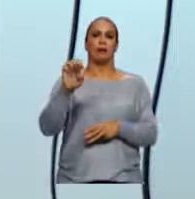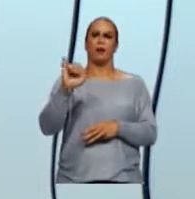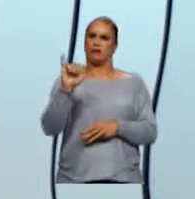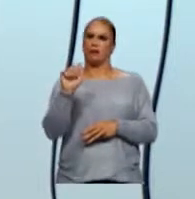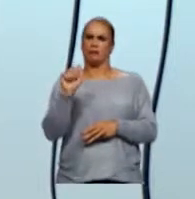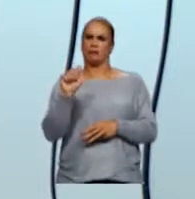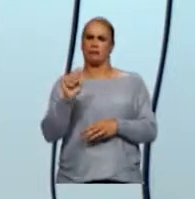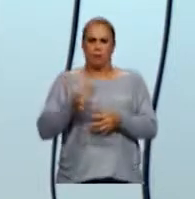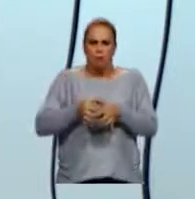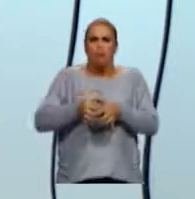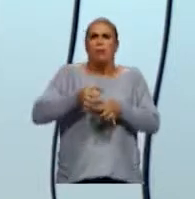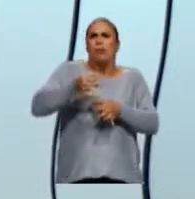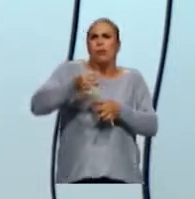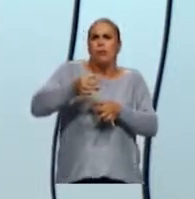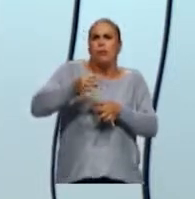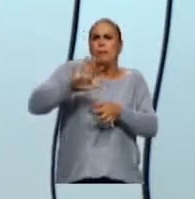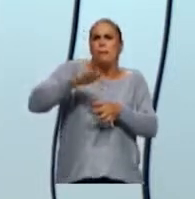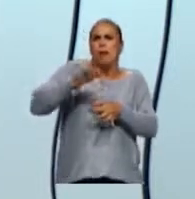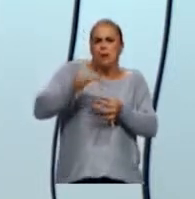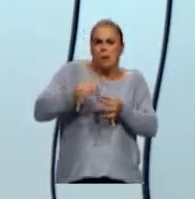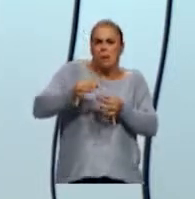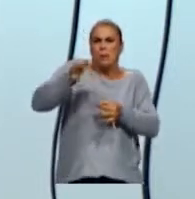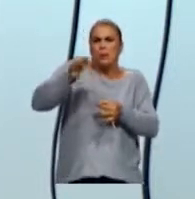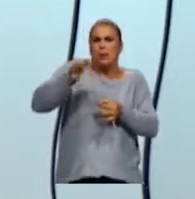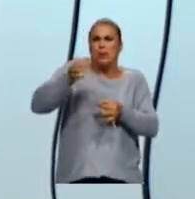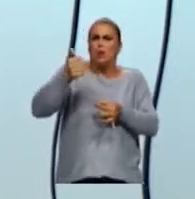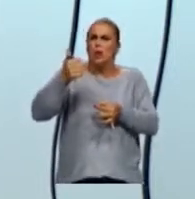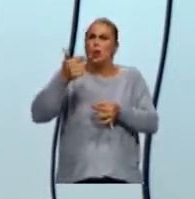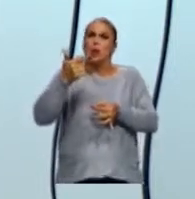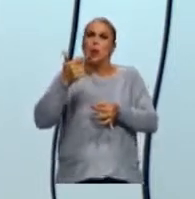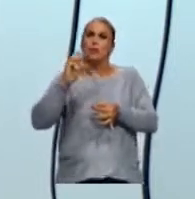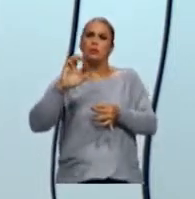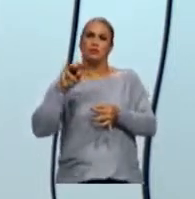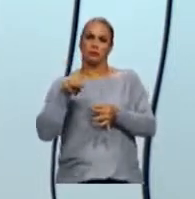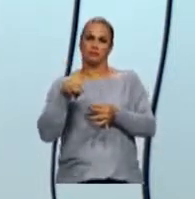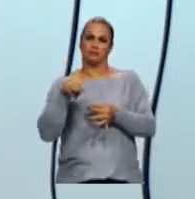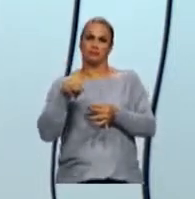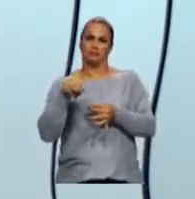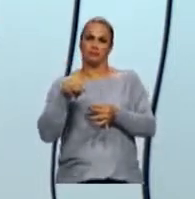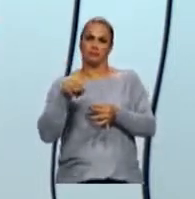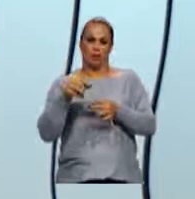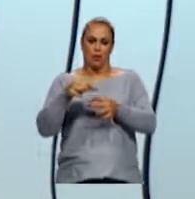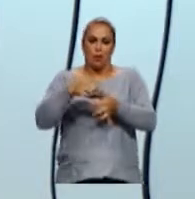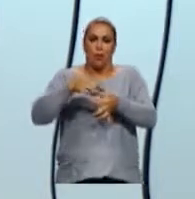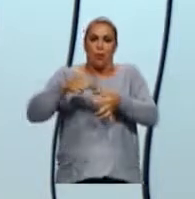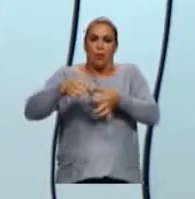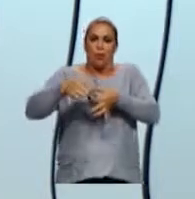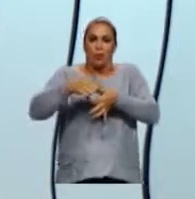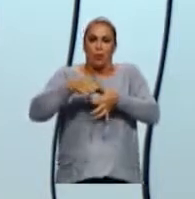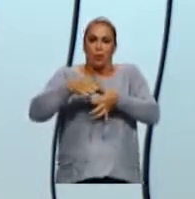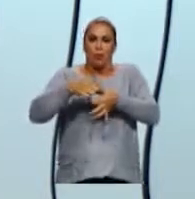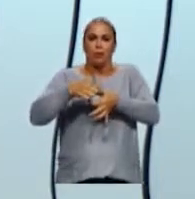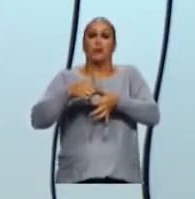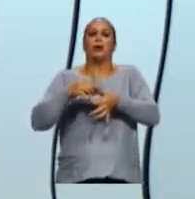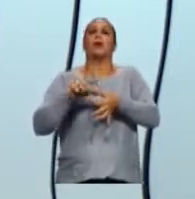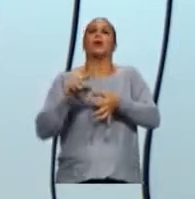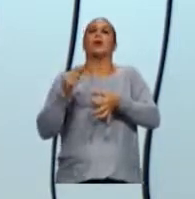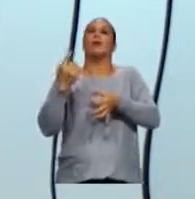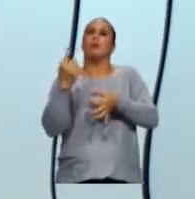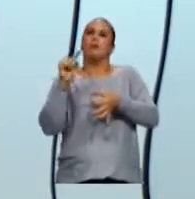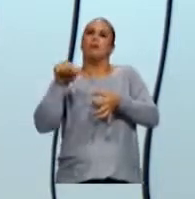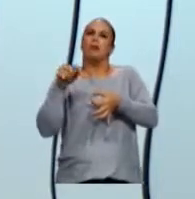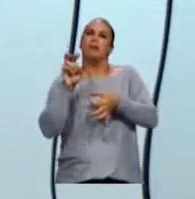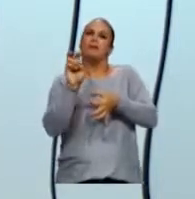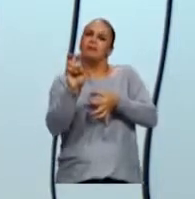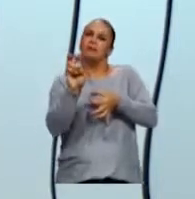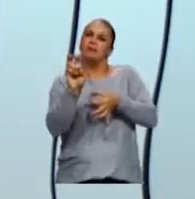12 centímetros de comprimento, 1,5 centímetro de diâmetro, e ela funciona também como passagem para o